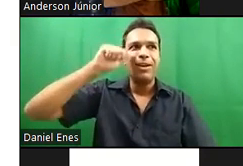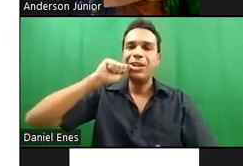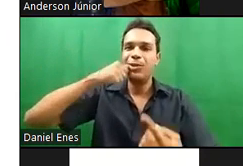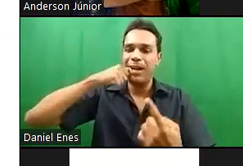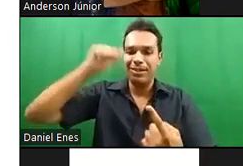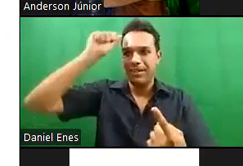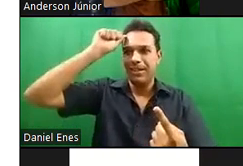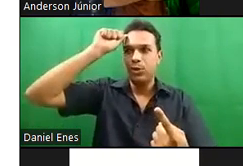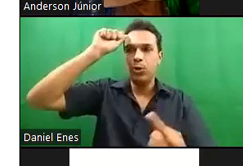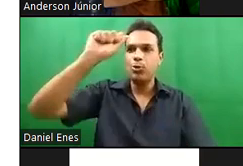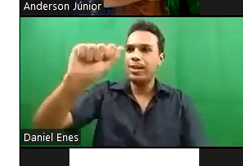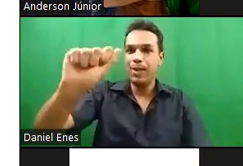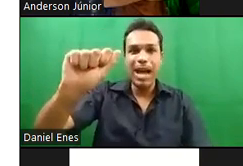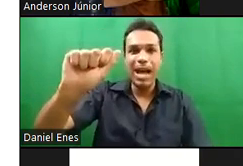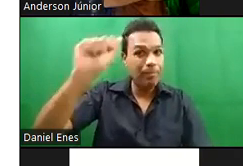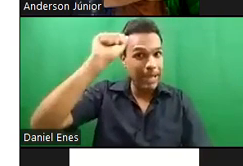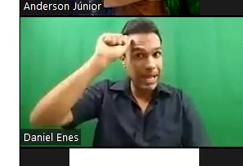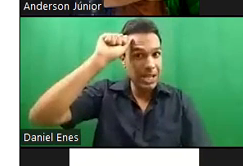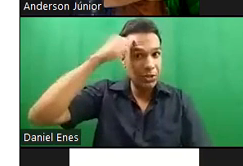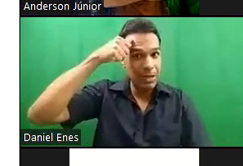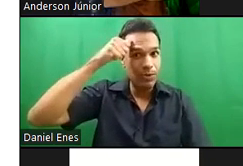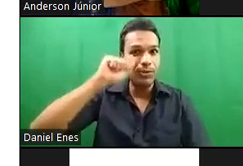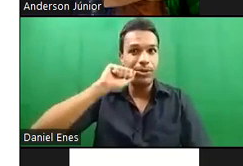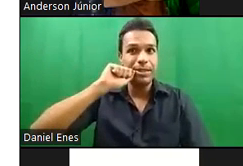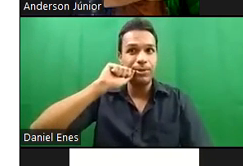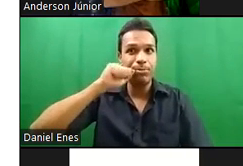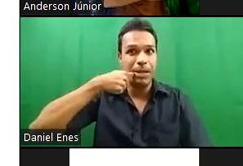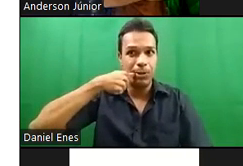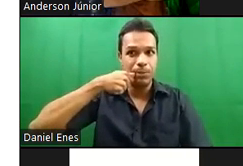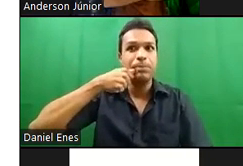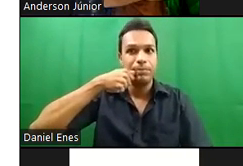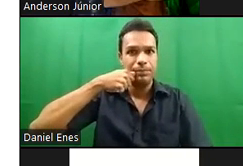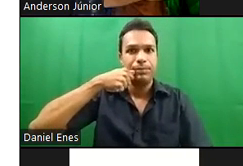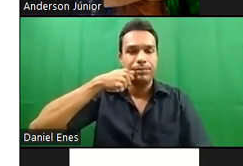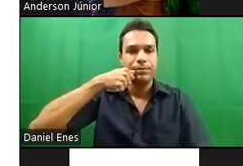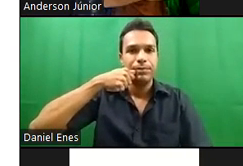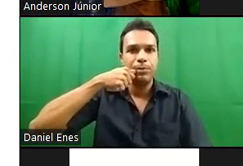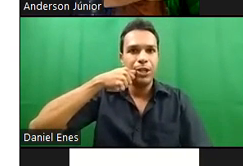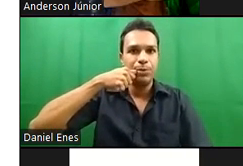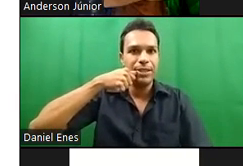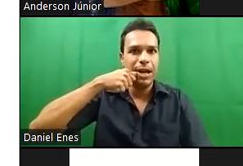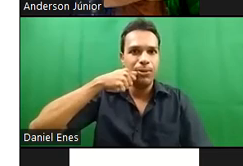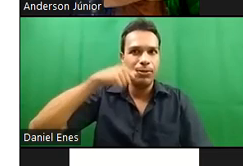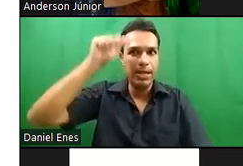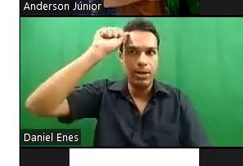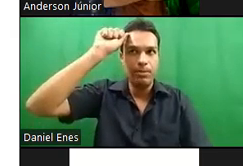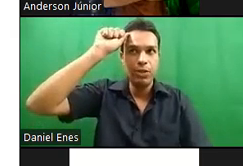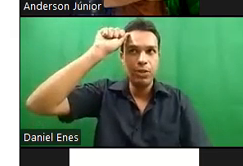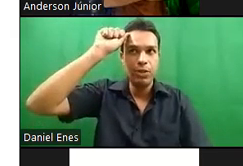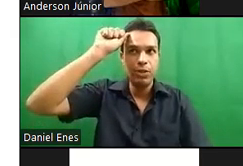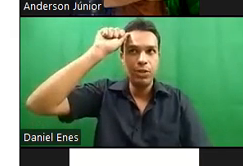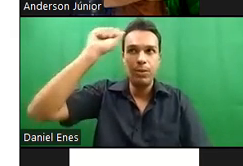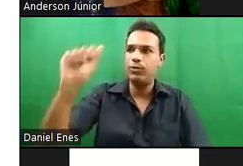Olha só, eu estou usando a mesma configuração de mão para o mesmo sinal, estão vendo? Ó?